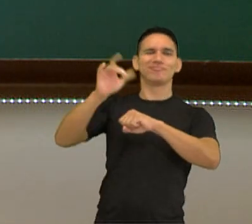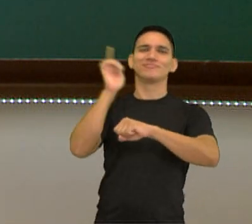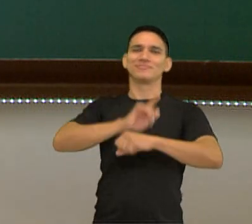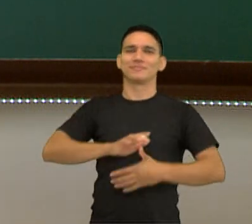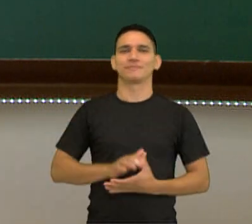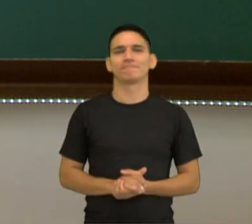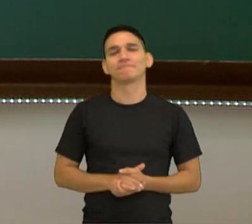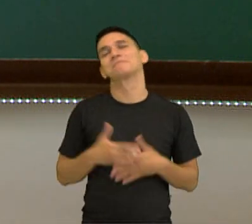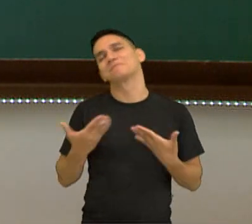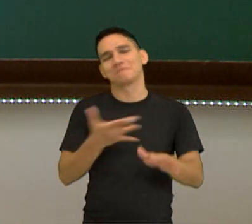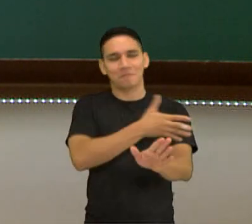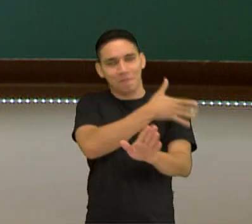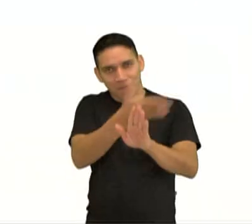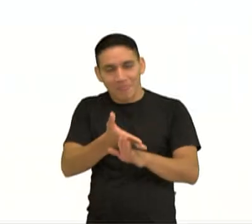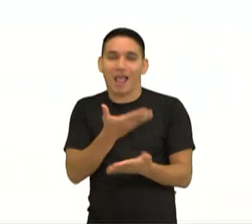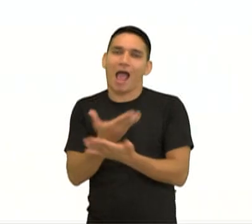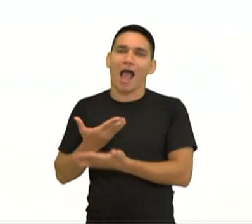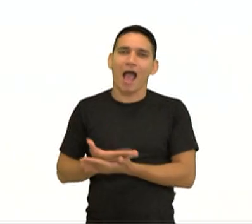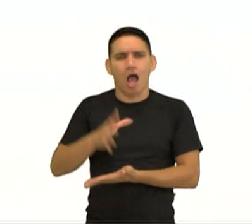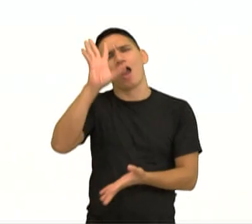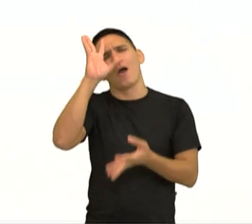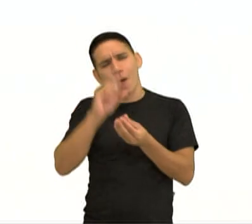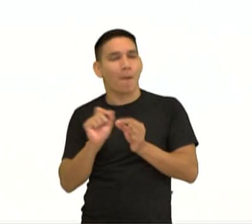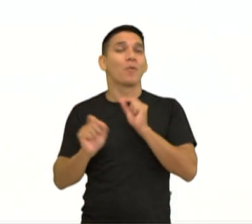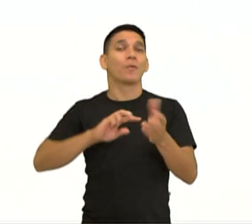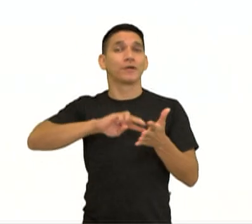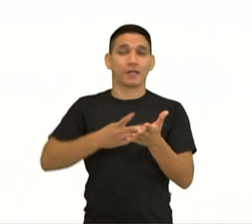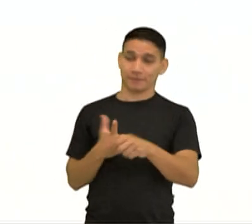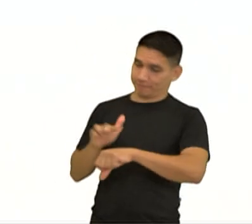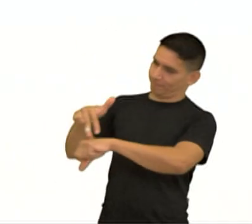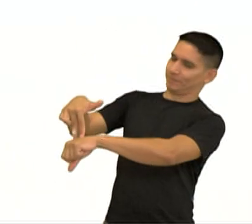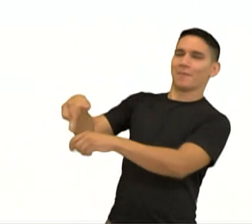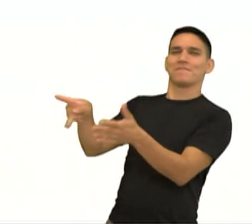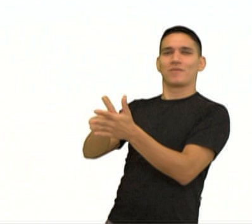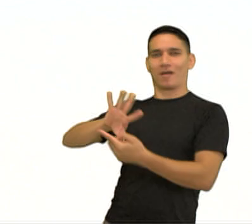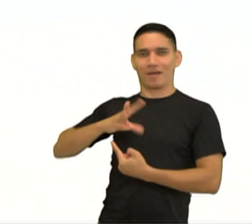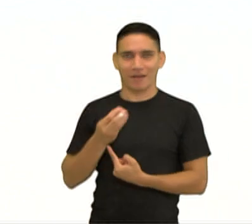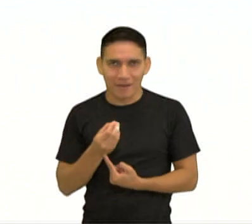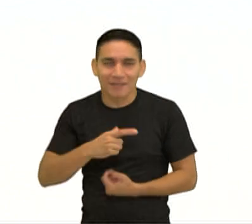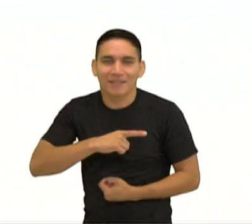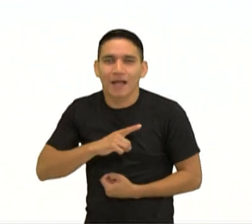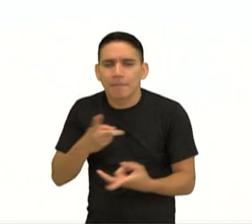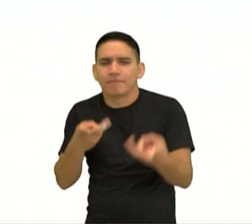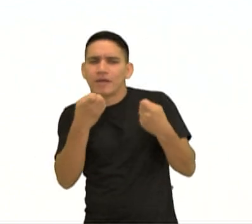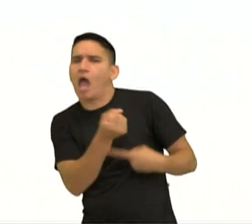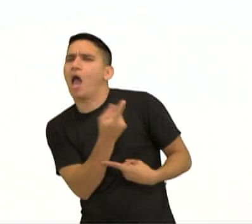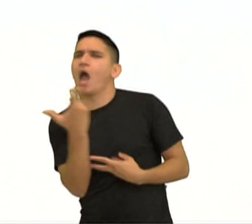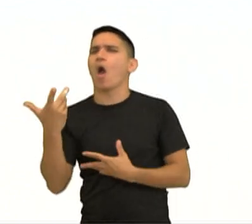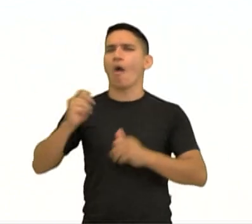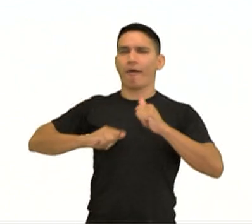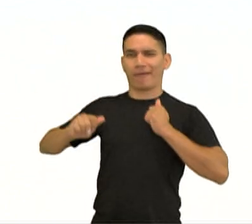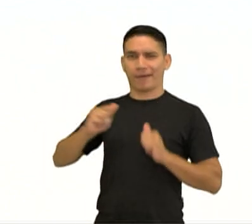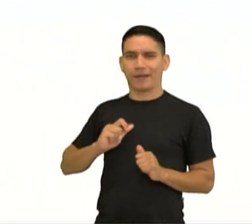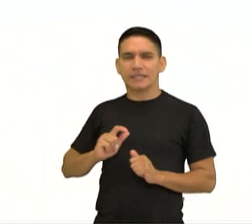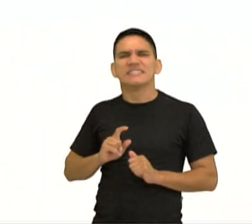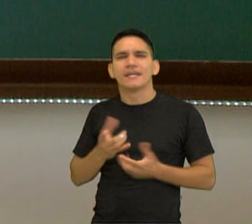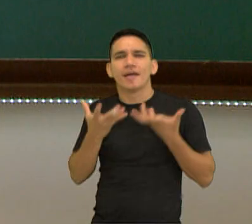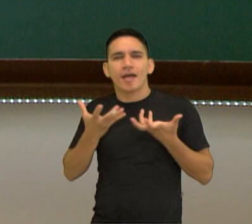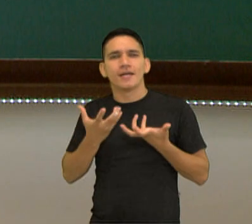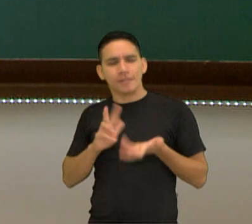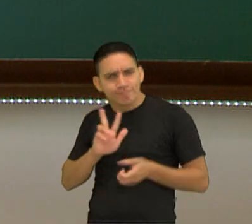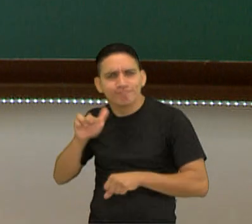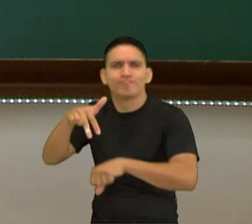Pessoal, nesta aula nós compreendemos o que é performance na arte e vimos os trabalhos de alguns artistas que se dedicam a